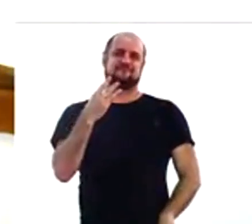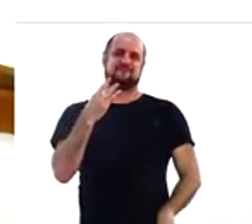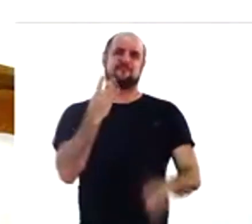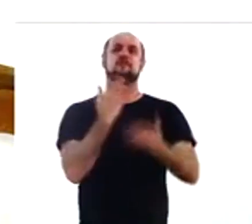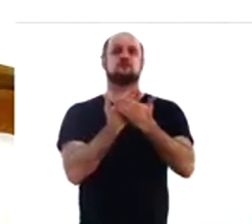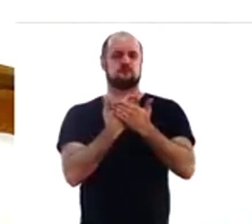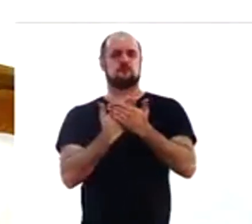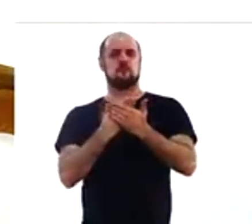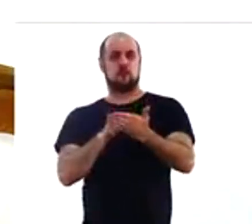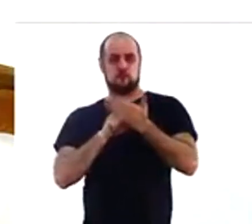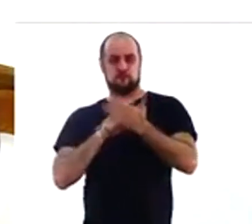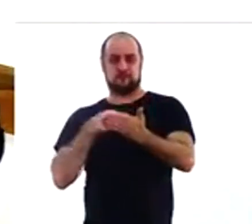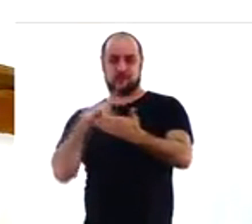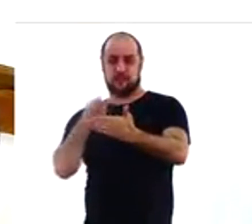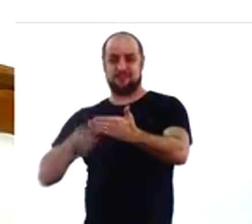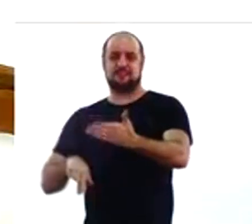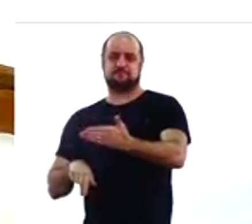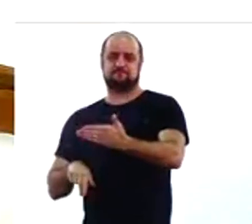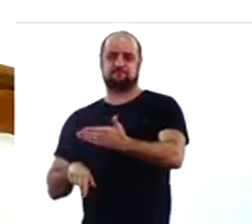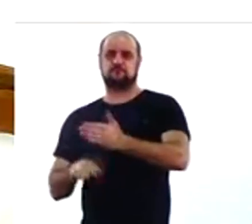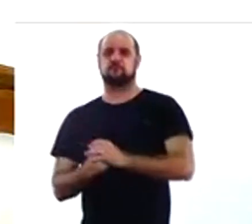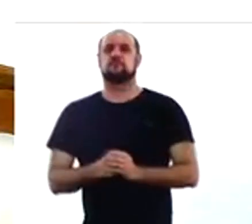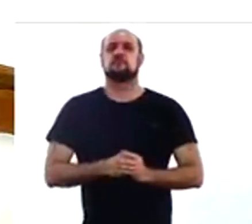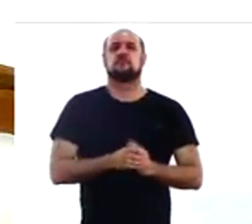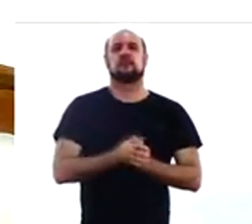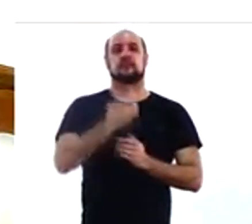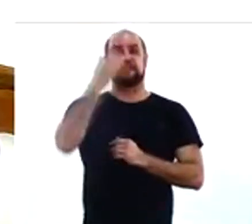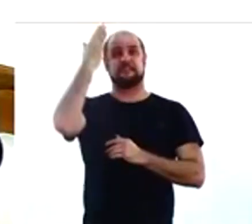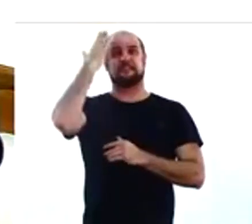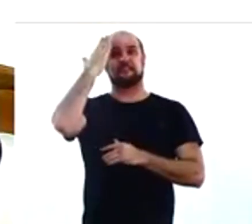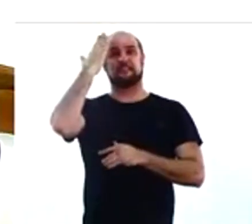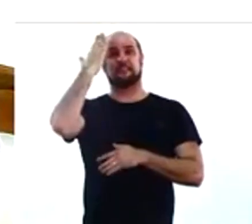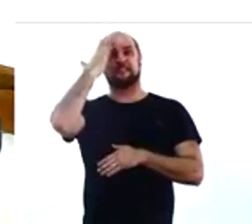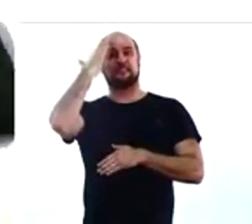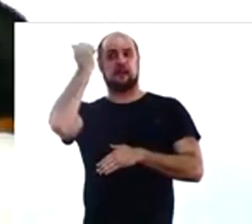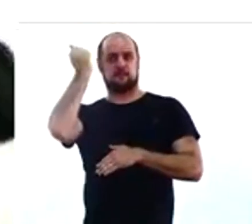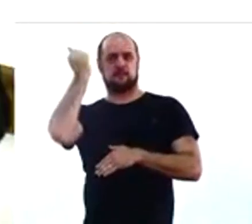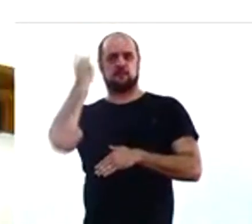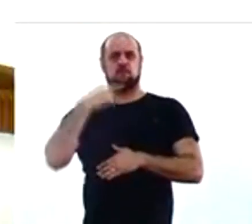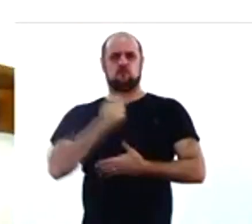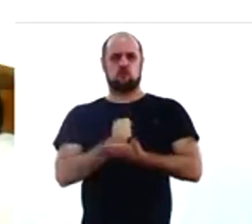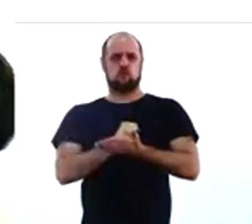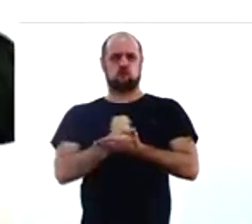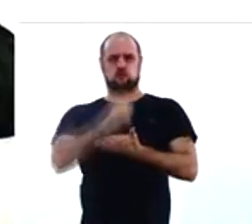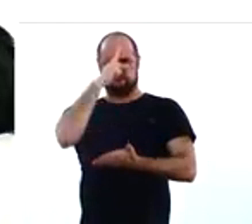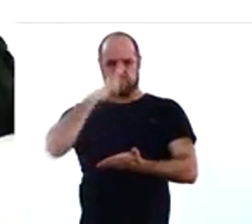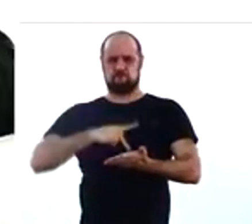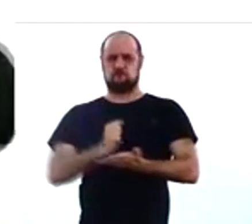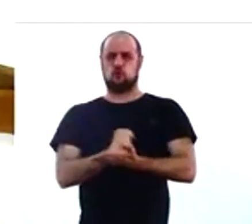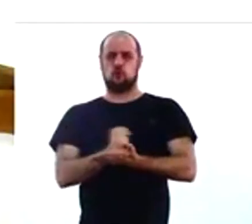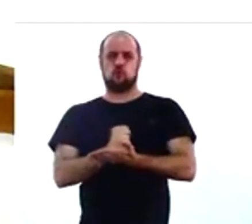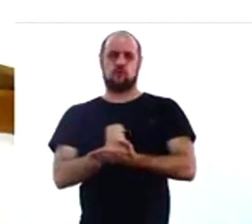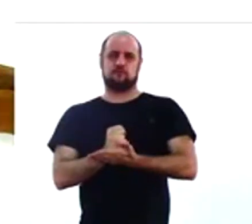menos me mostrou. Sensatez é quando você tem domínio próprio, o autodomínio consigo mesmo.